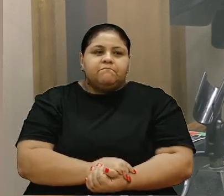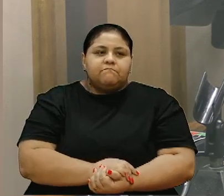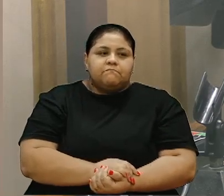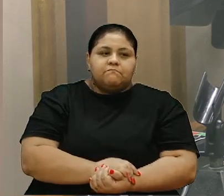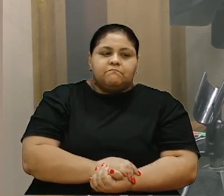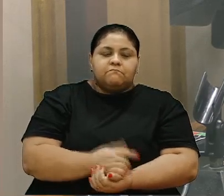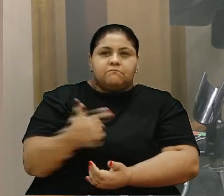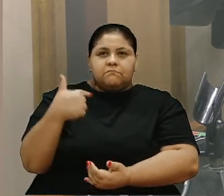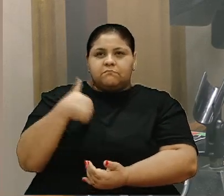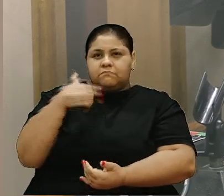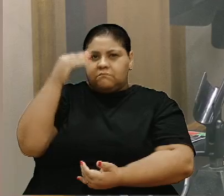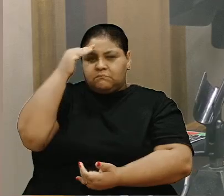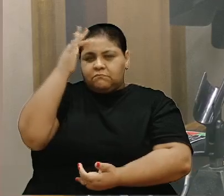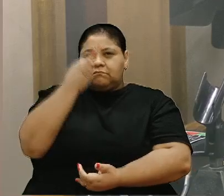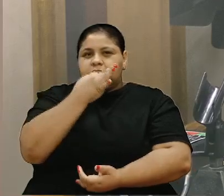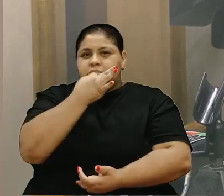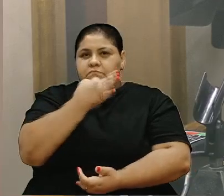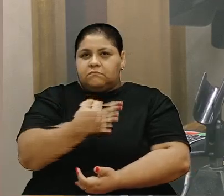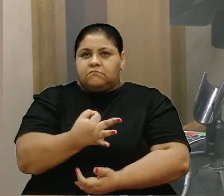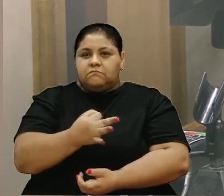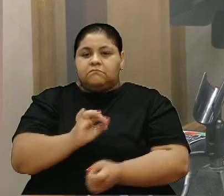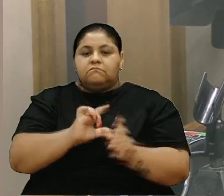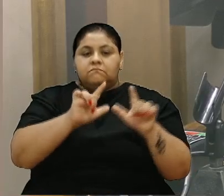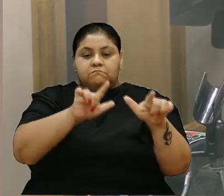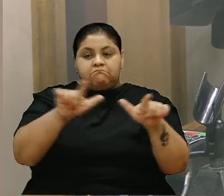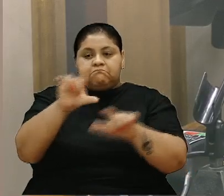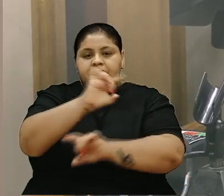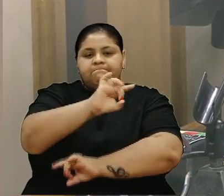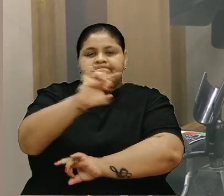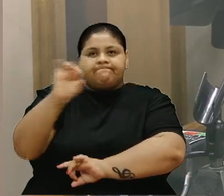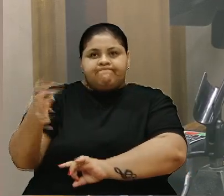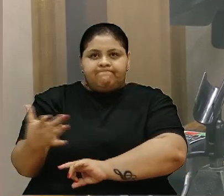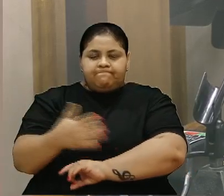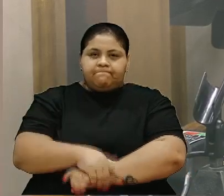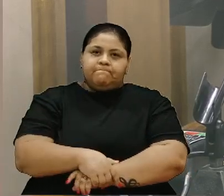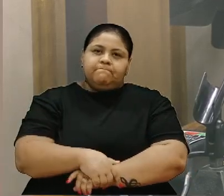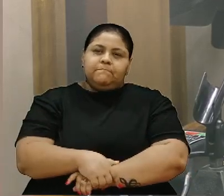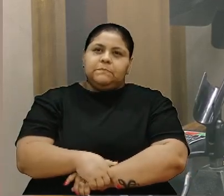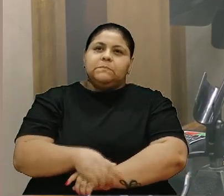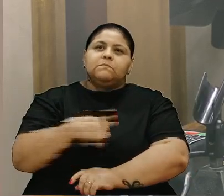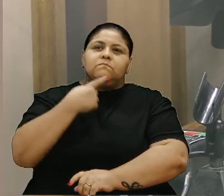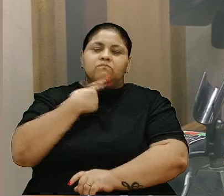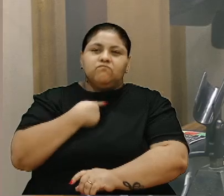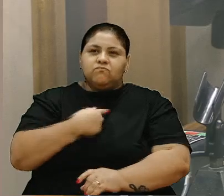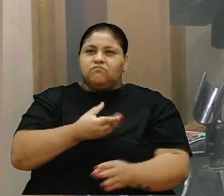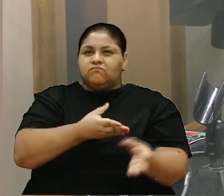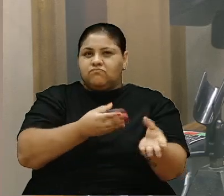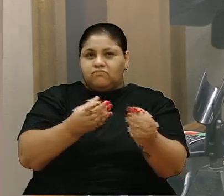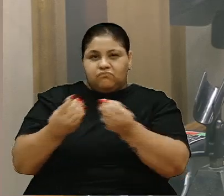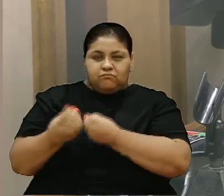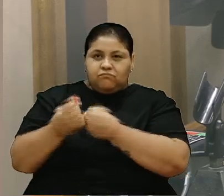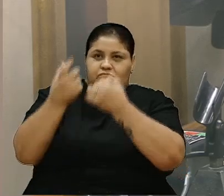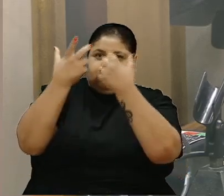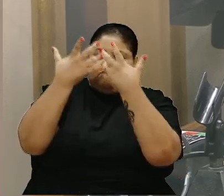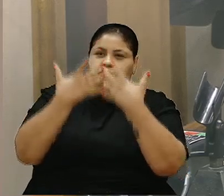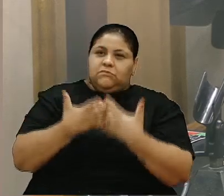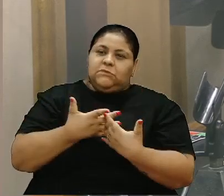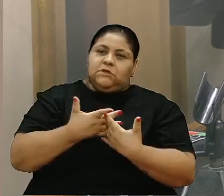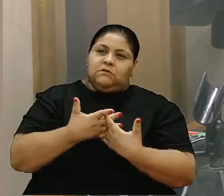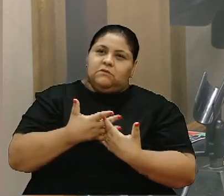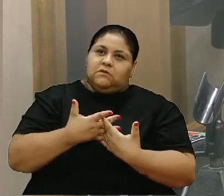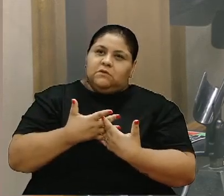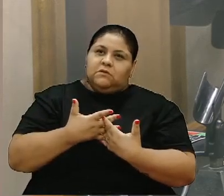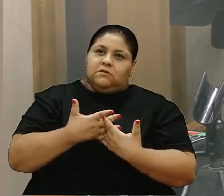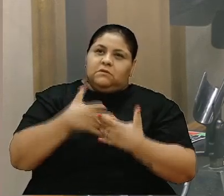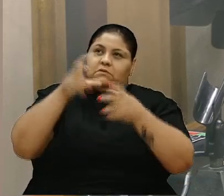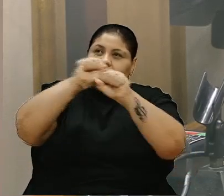Inclusive, eu respeito a opinião e o espaço de cada um. Eu gosto muito disso aí, de trazer essa muito